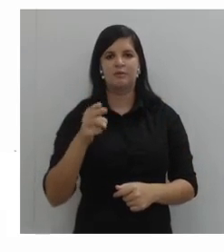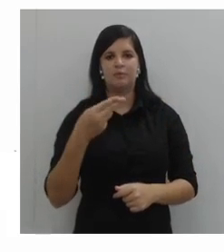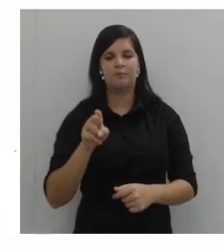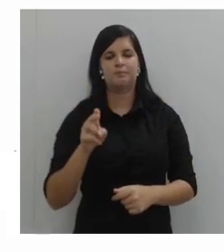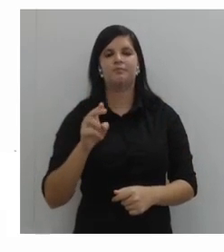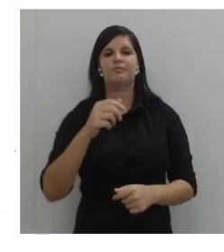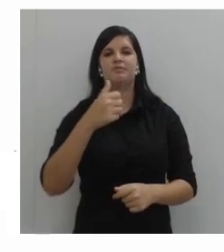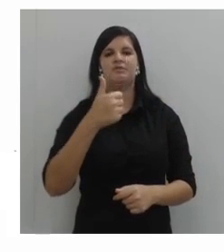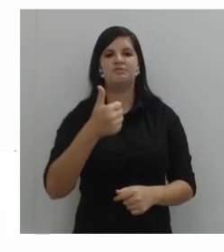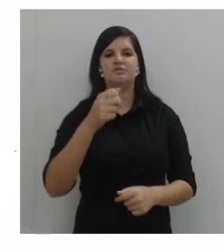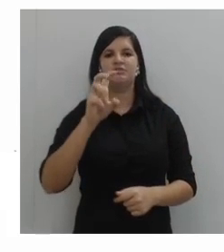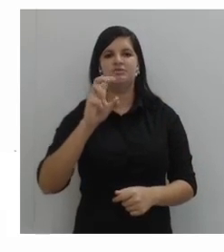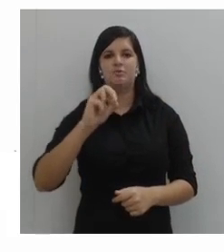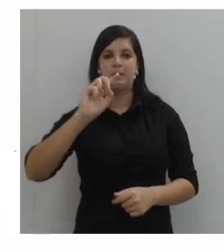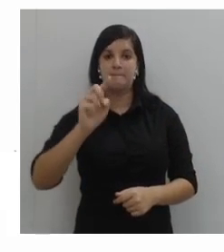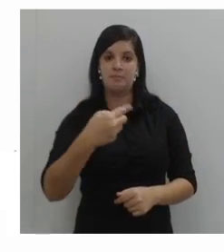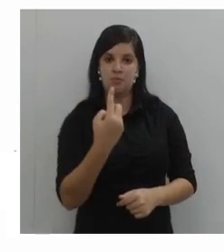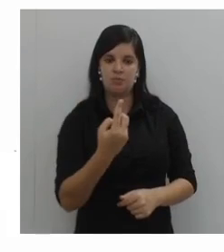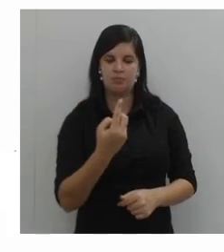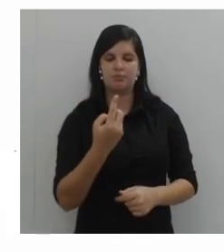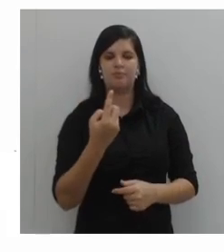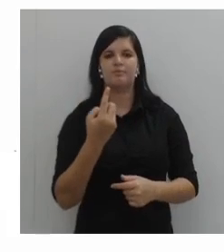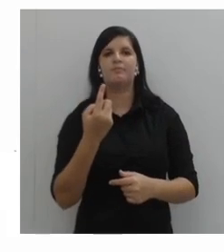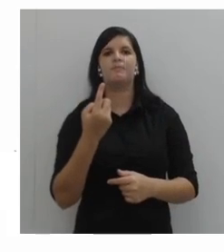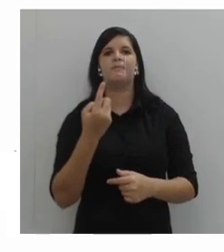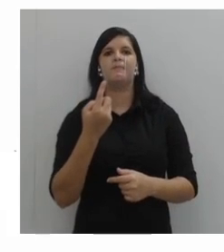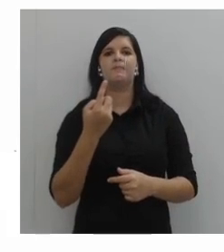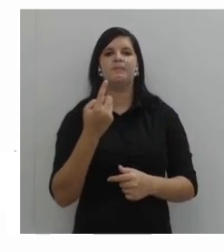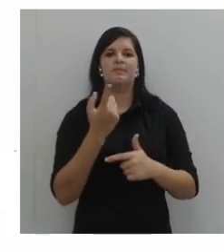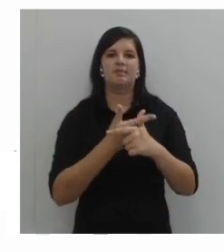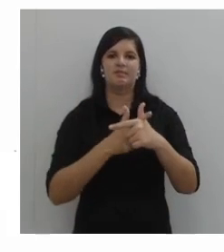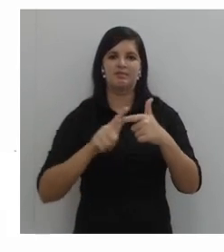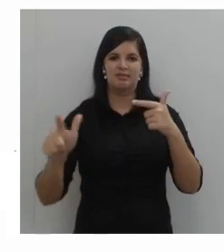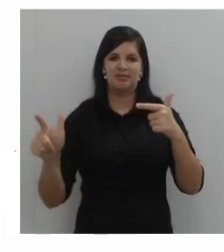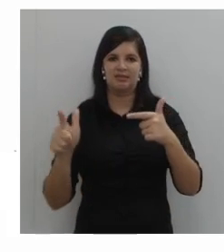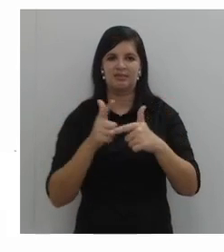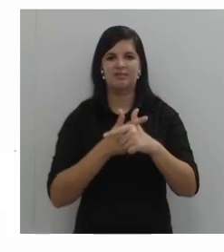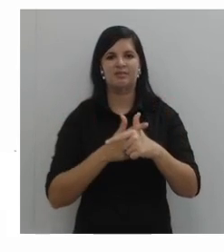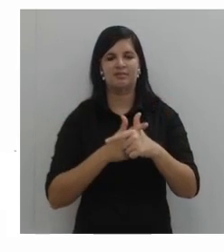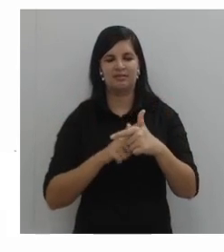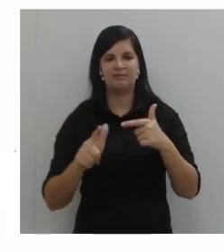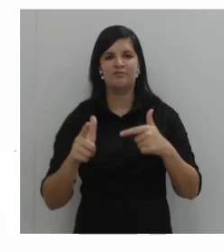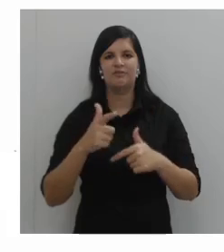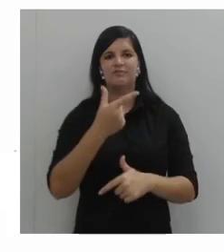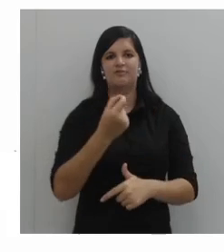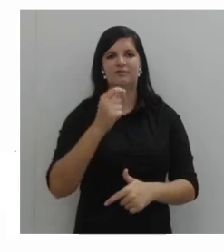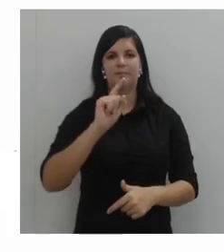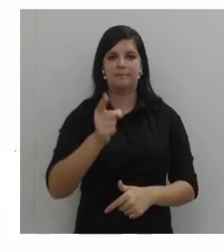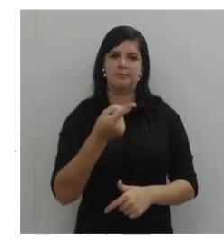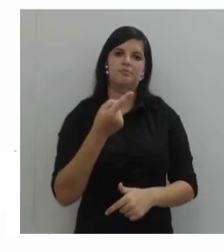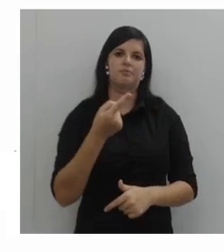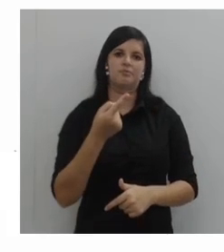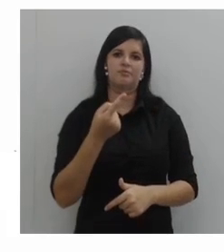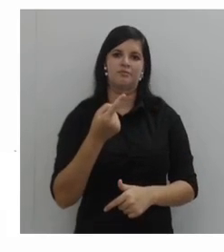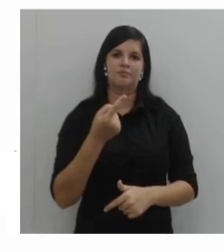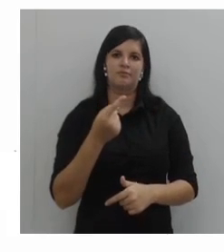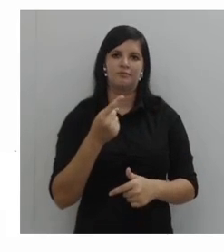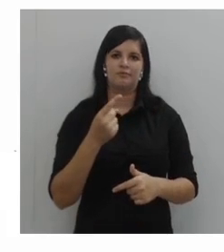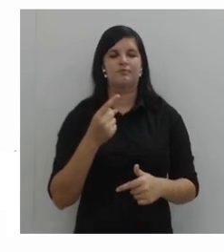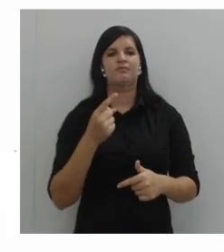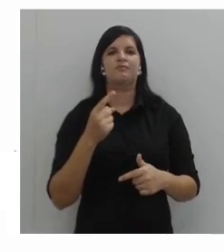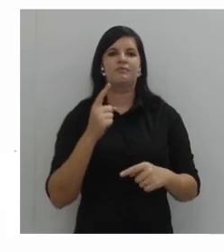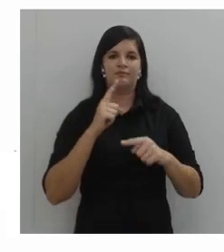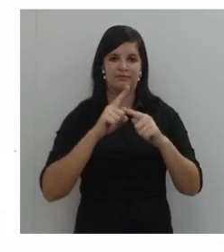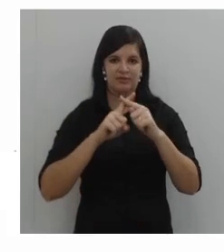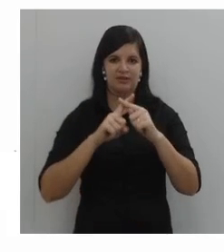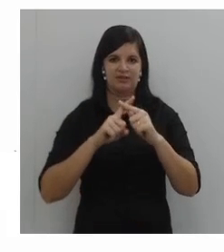igual a 150 mil dividido pelo 20.000 que vai multiplicar o D. Quem